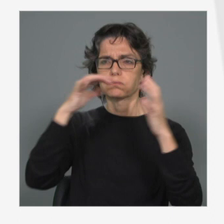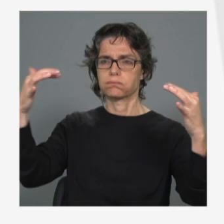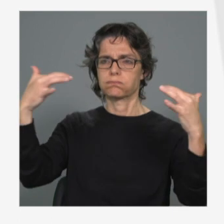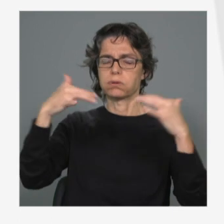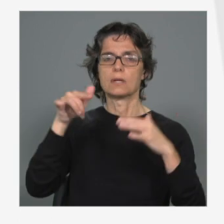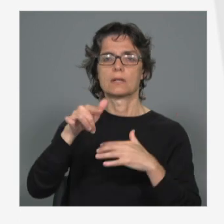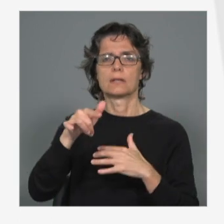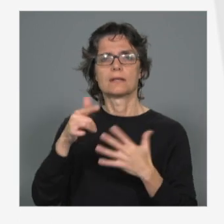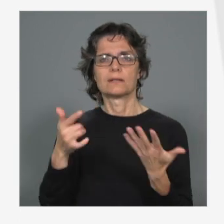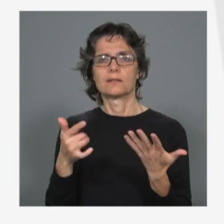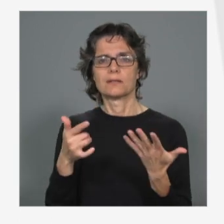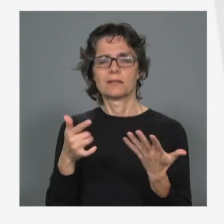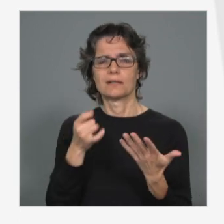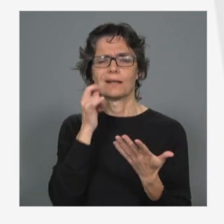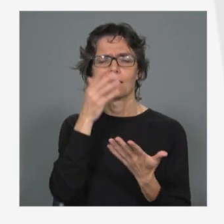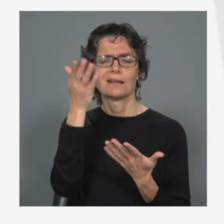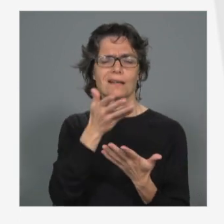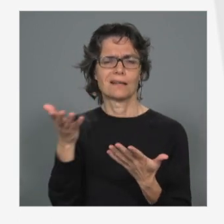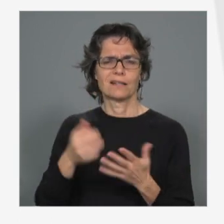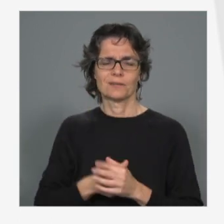estava a referir? Ou a que é que se estava a referir?